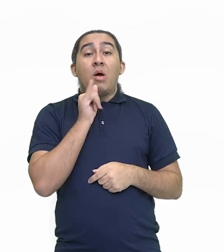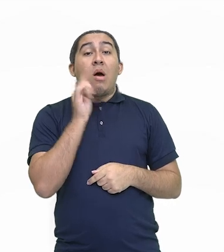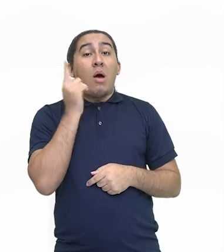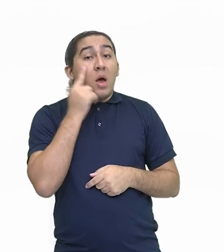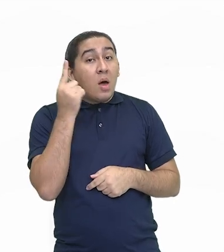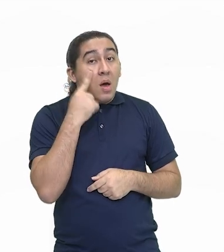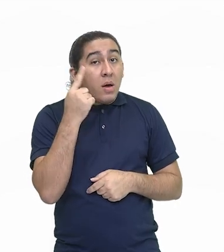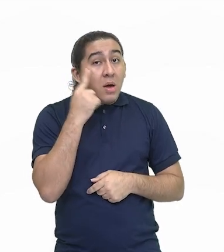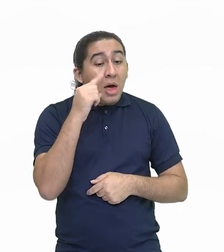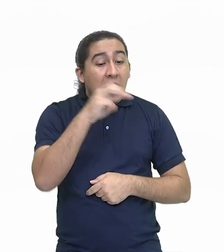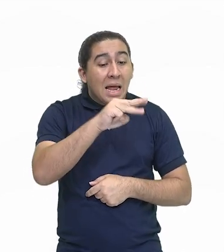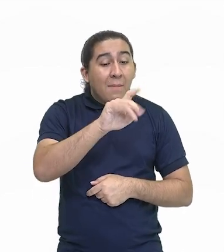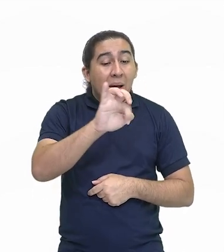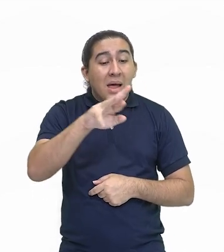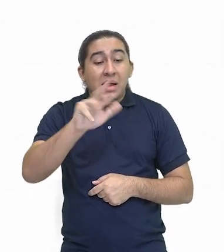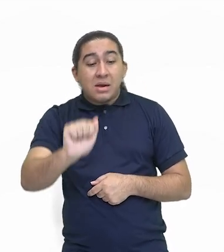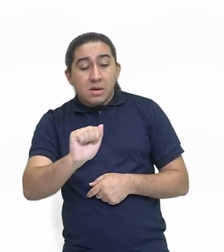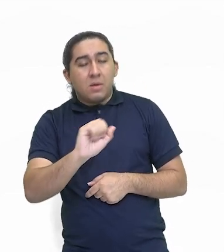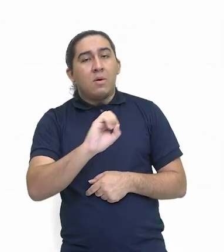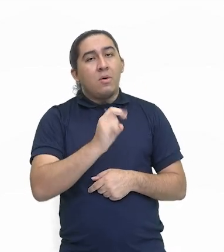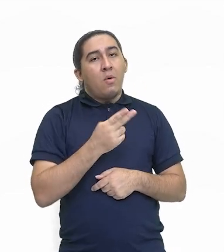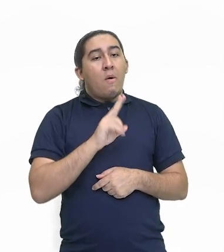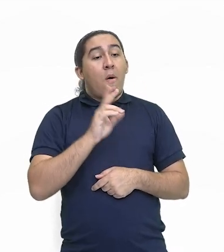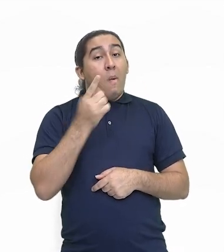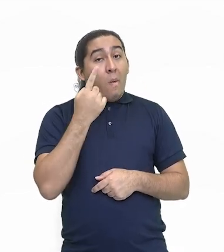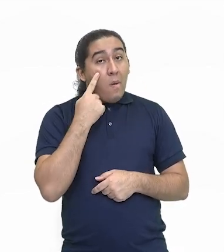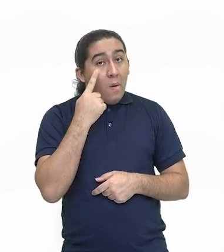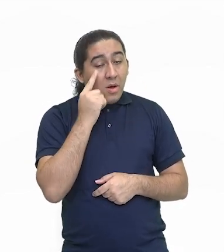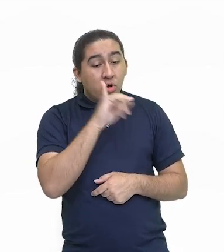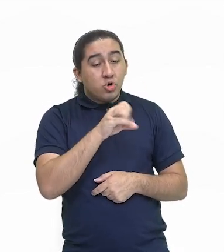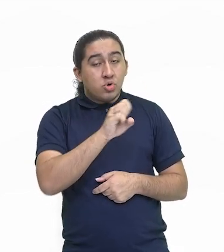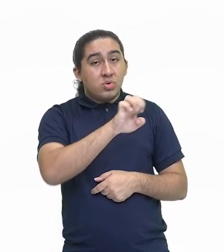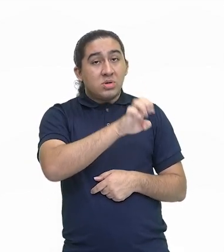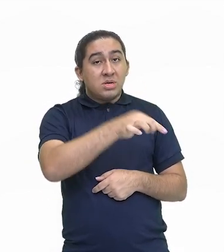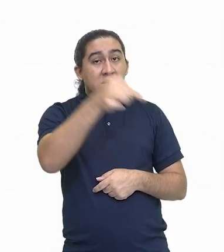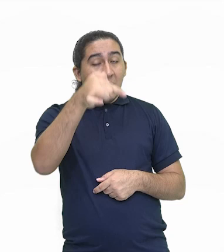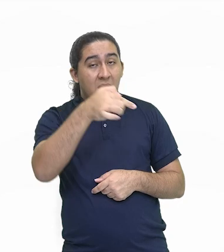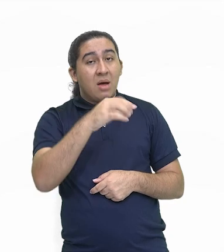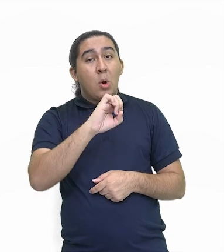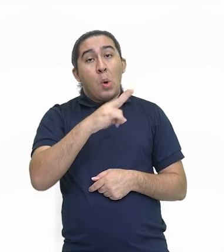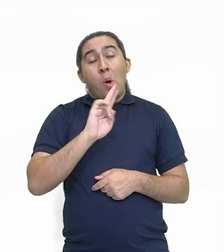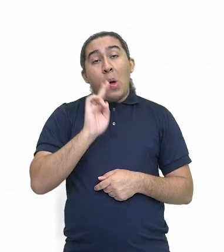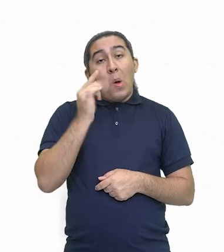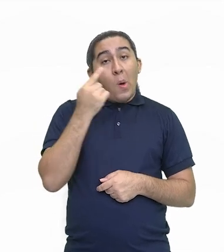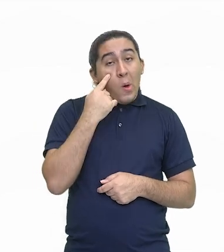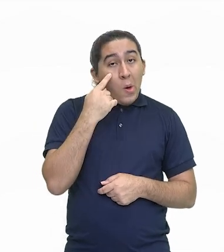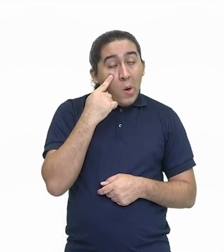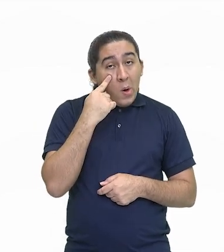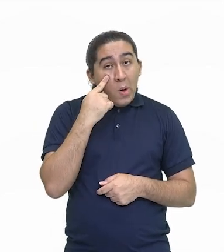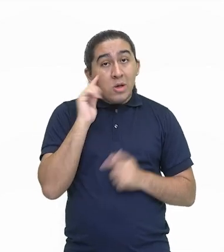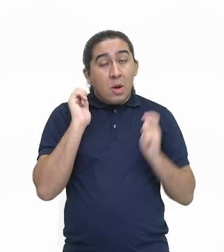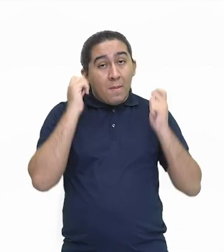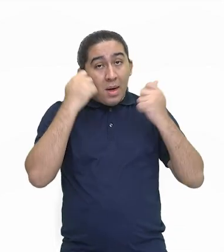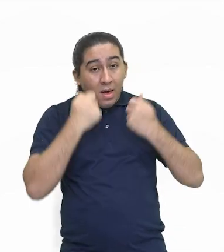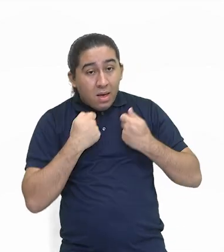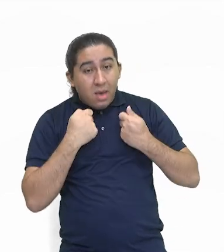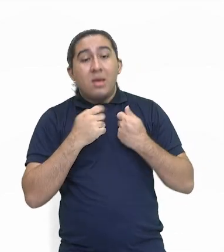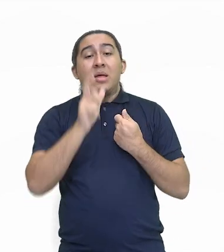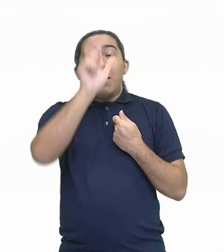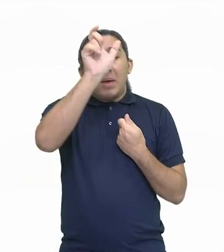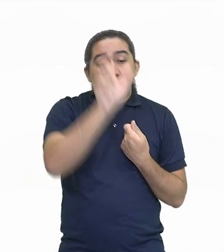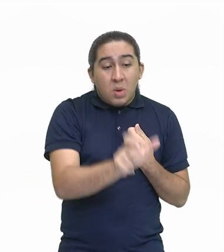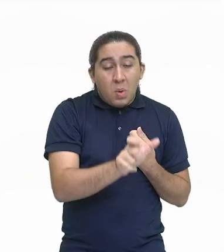Maria, seu José, né, o padre fulano de tal, porque ele gostava muito de criticar todo